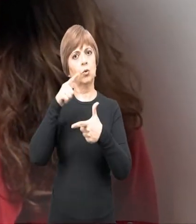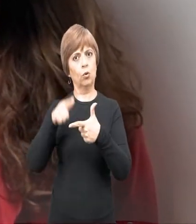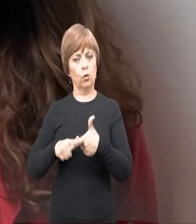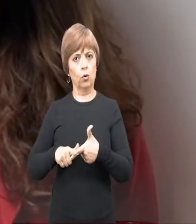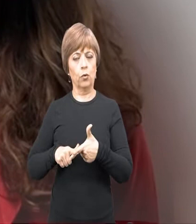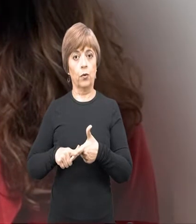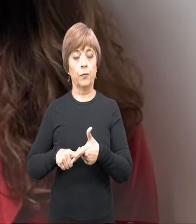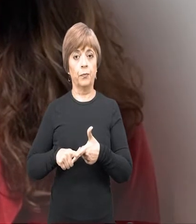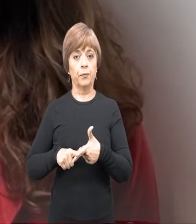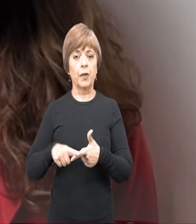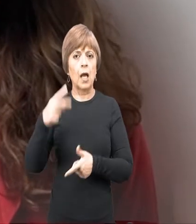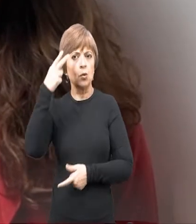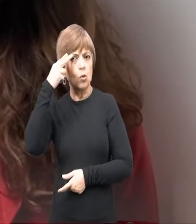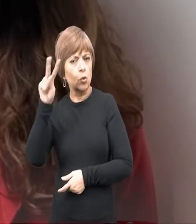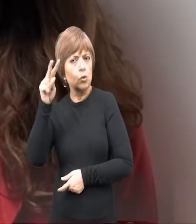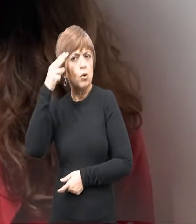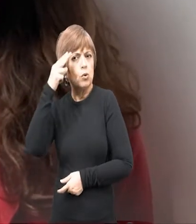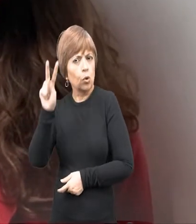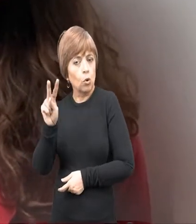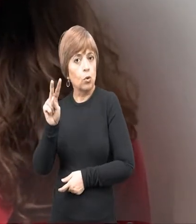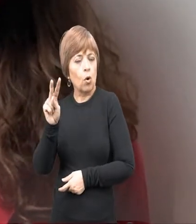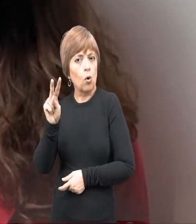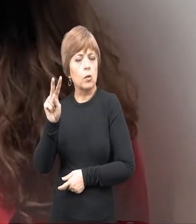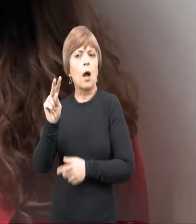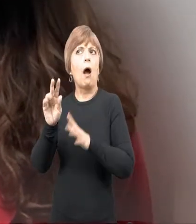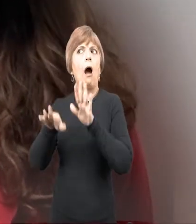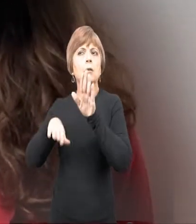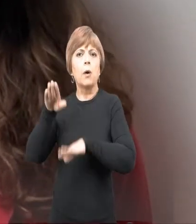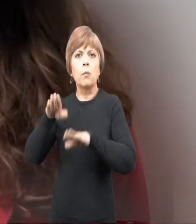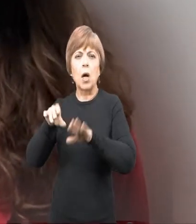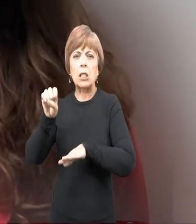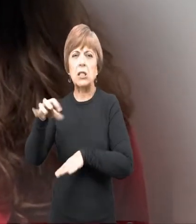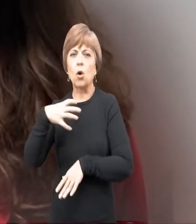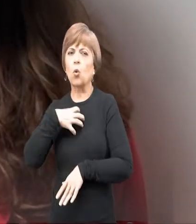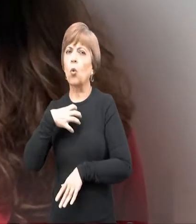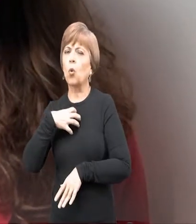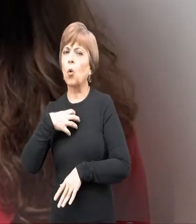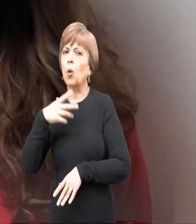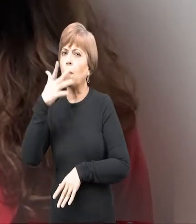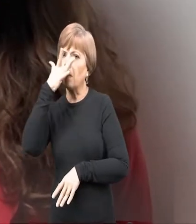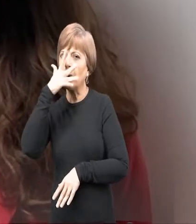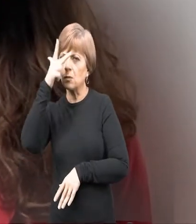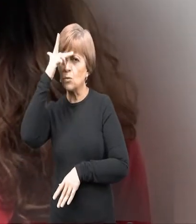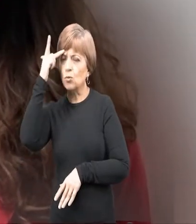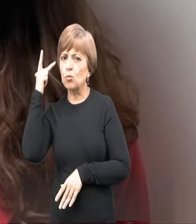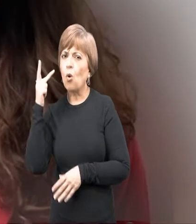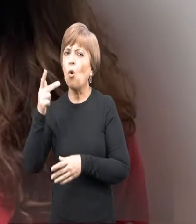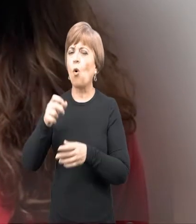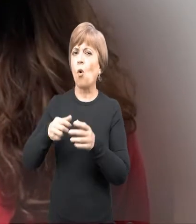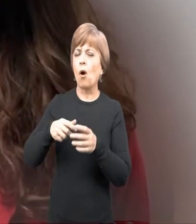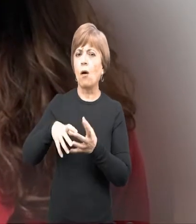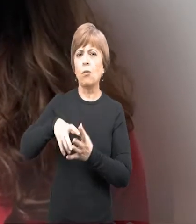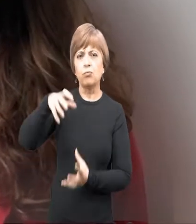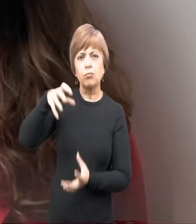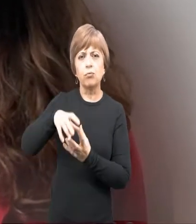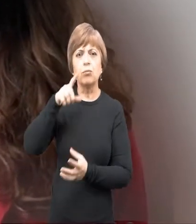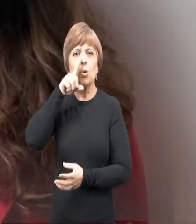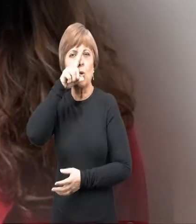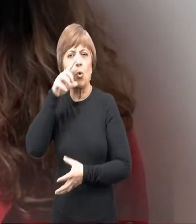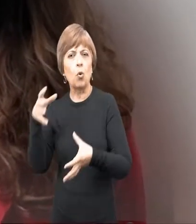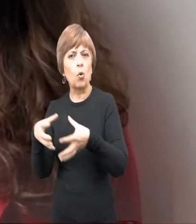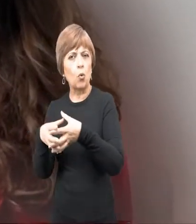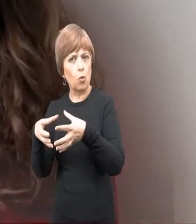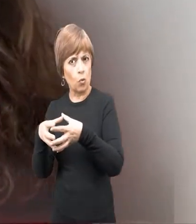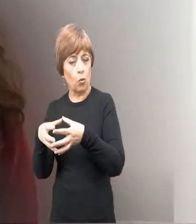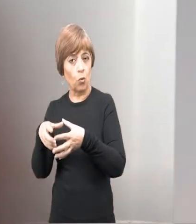cada 48 horas, ele cai para cada 24 horas para as pessoas em grupos de risco. É isso que cada município tem que fazer e